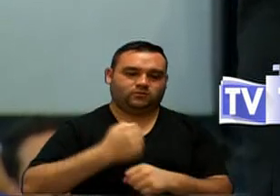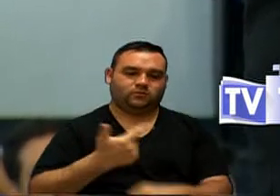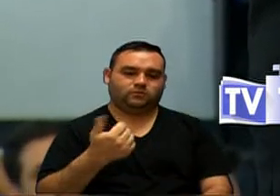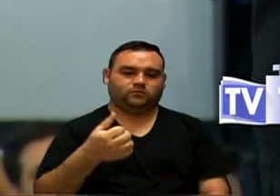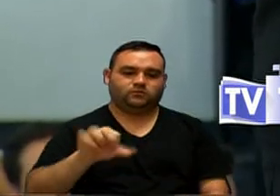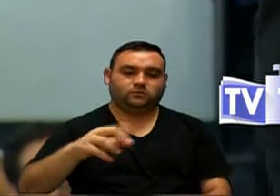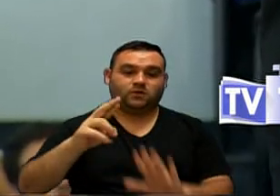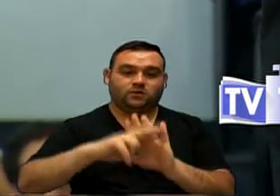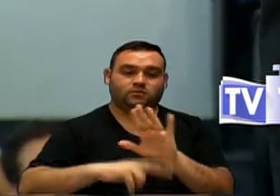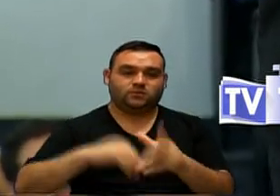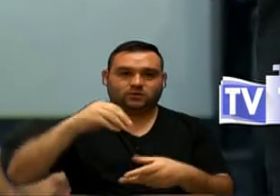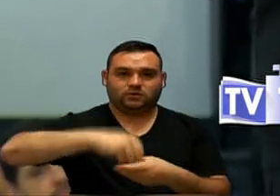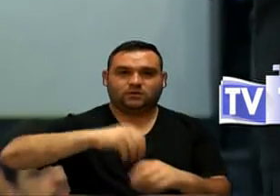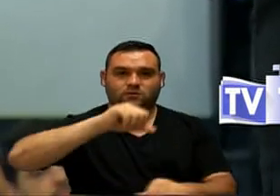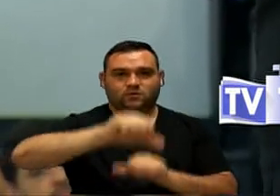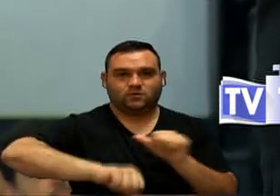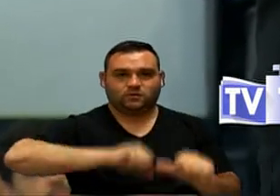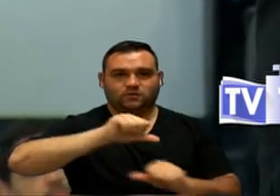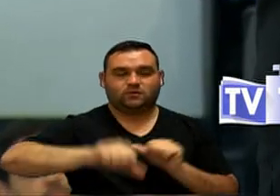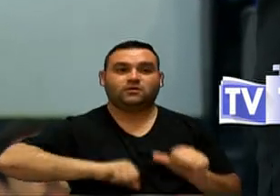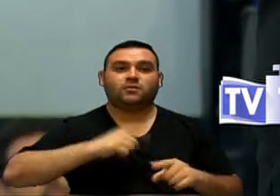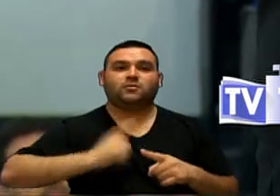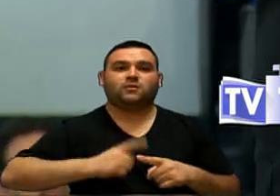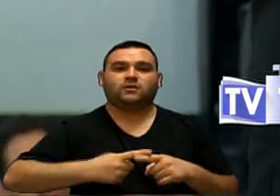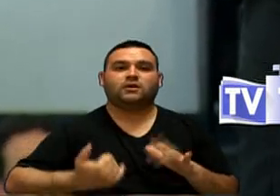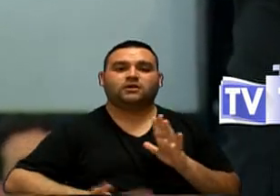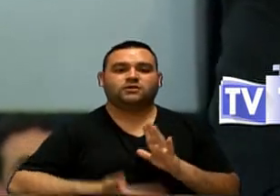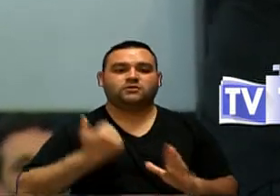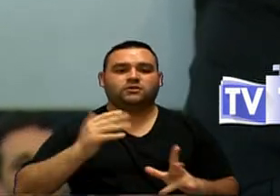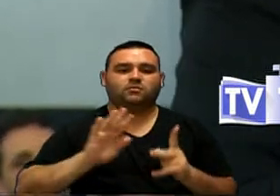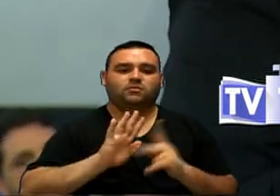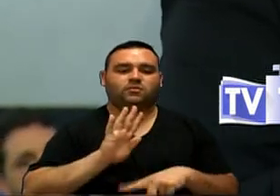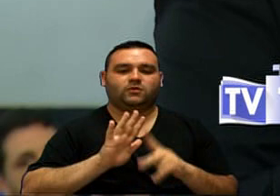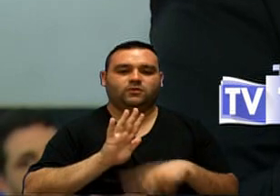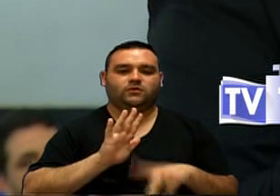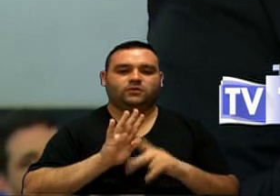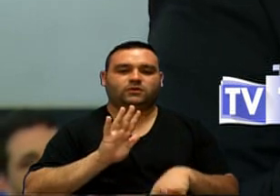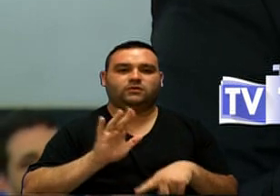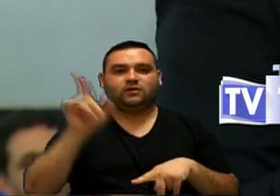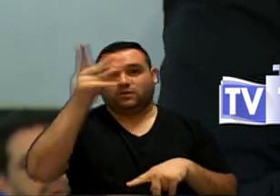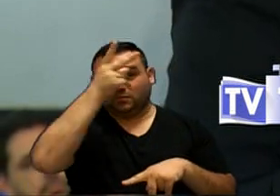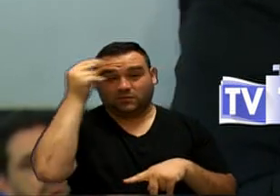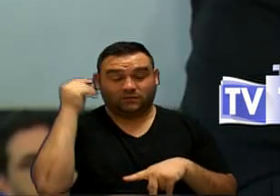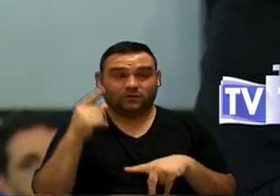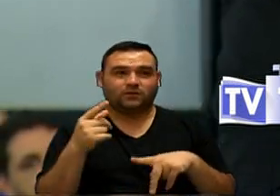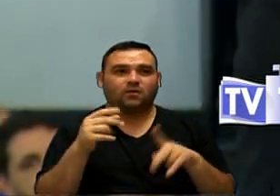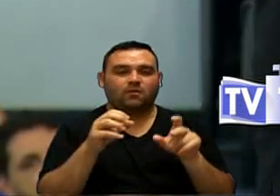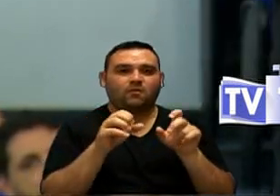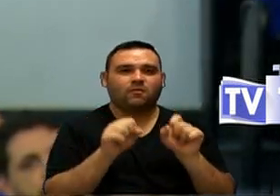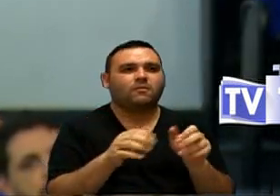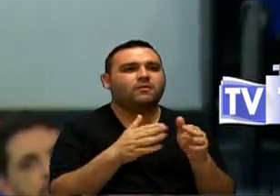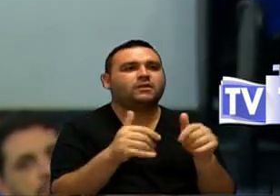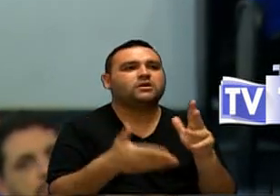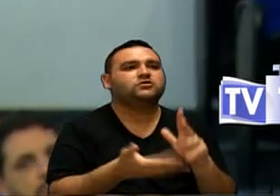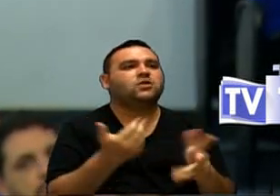altera o regimento interno dessa Casa de Leis, sobre retirada de projetos do Poder Executivo. Quem pode